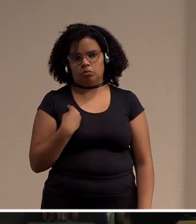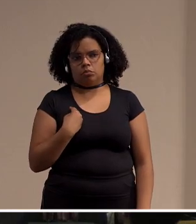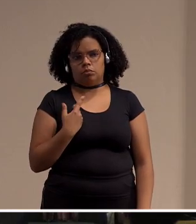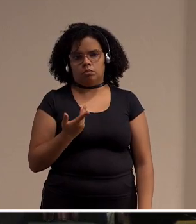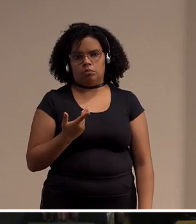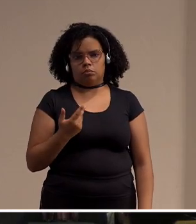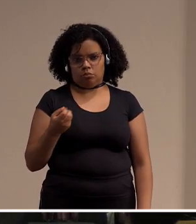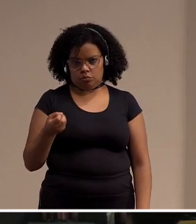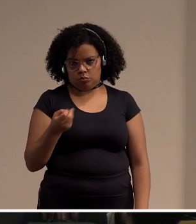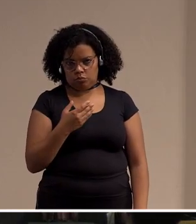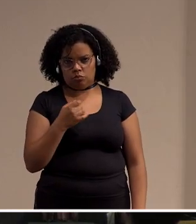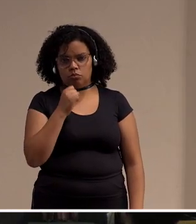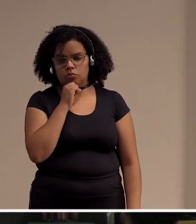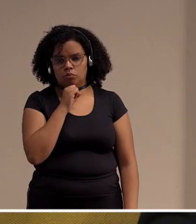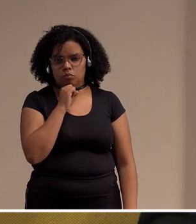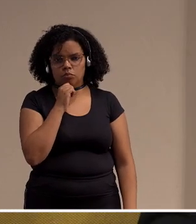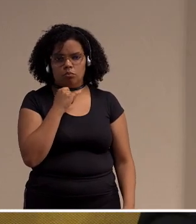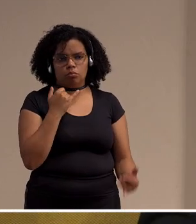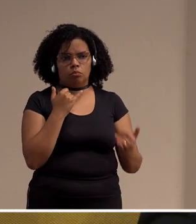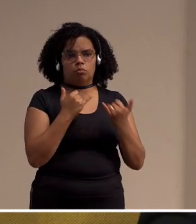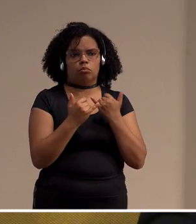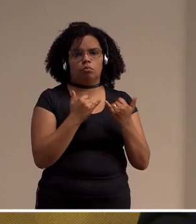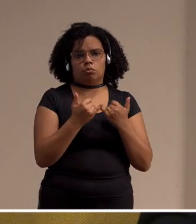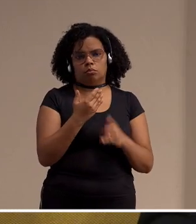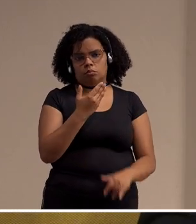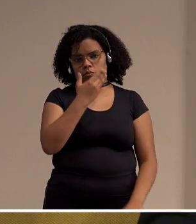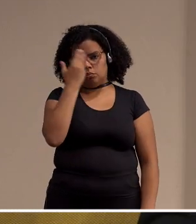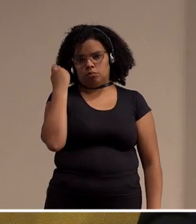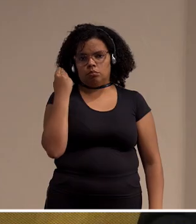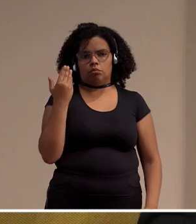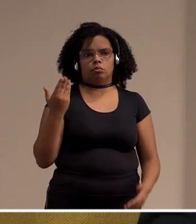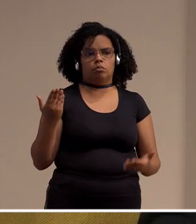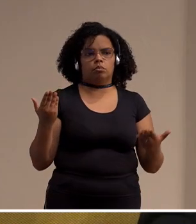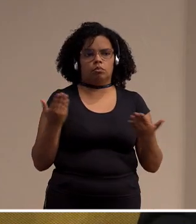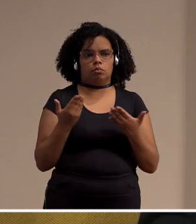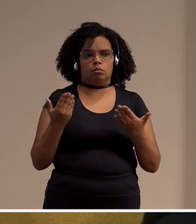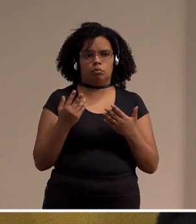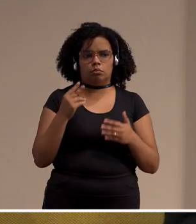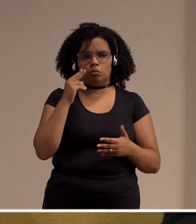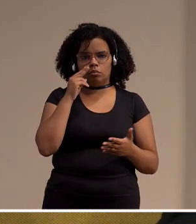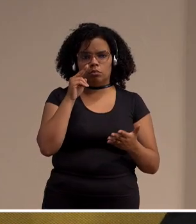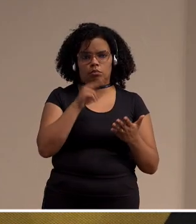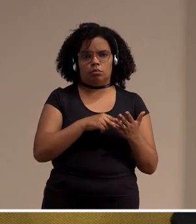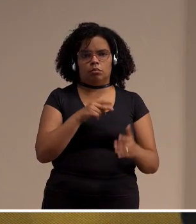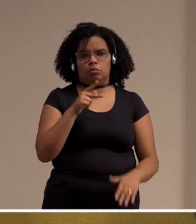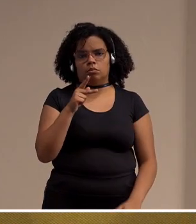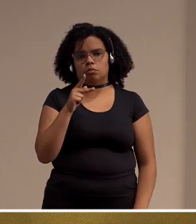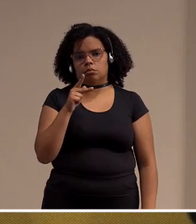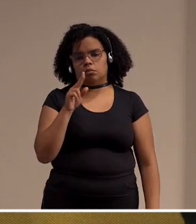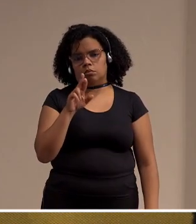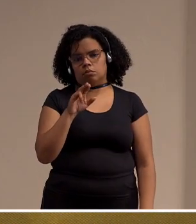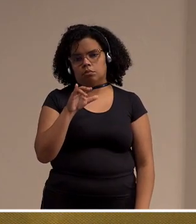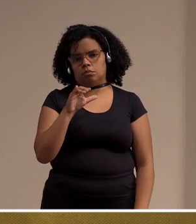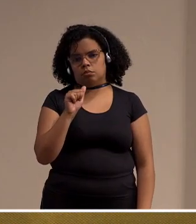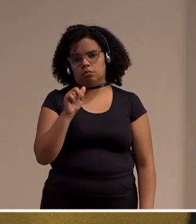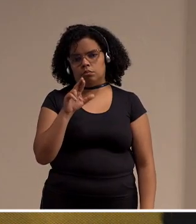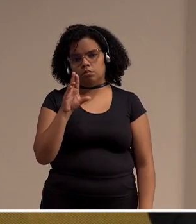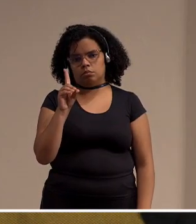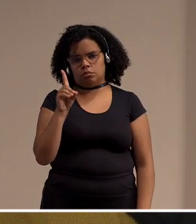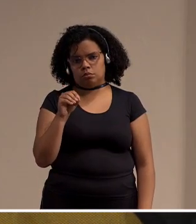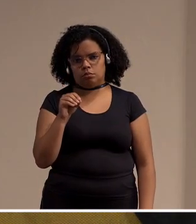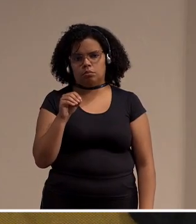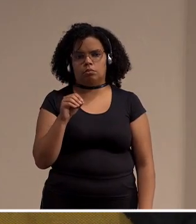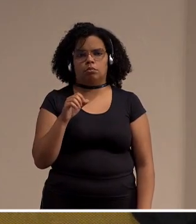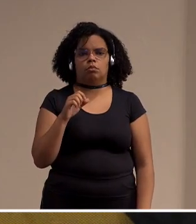A diferença de outra geração anterior, como Saer ou Piglia, ou Aira, que tem mais presente na figura de